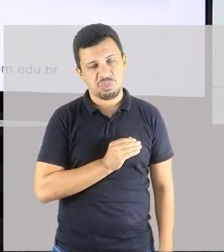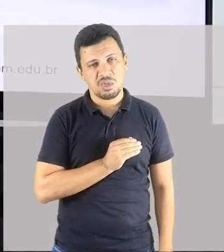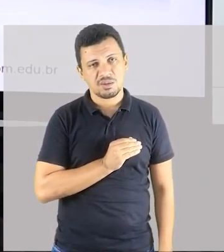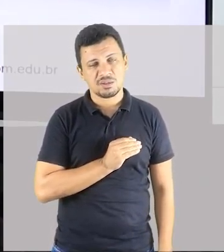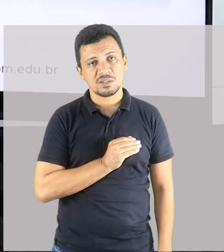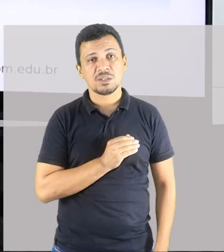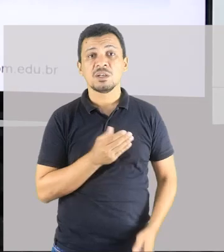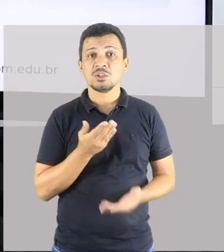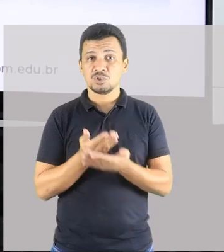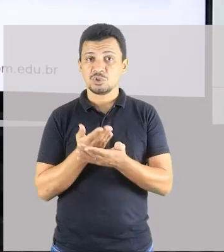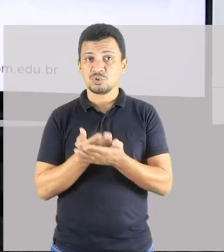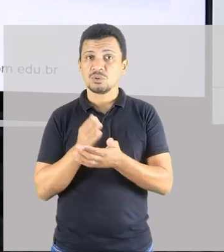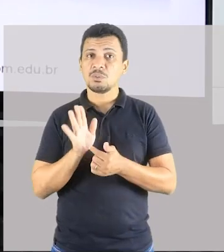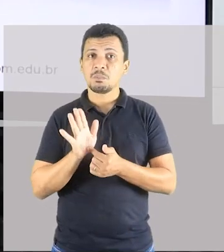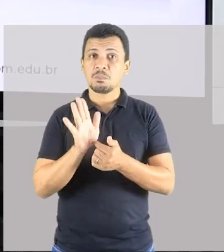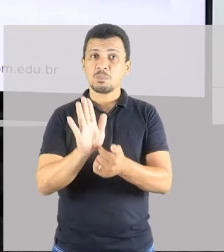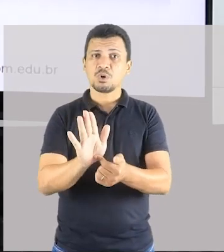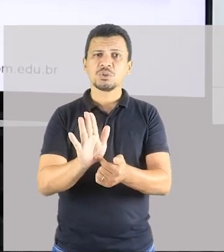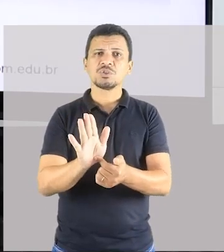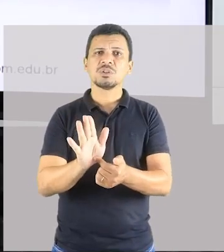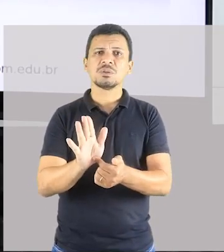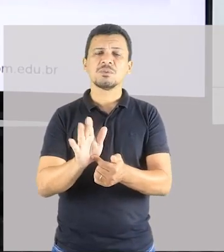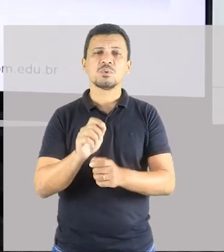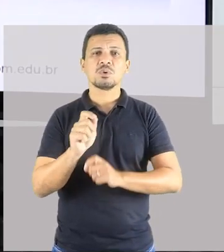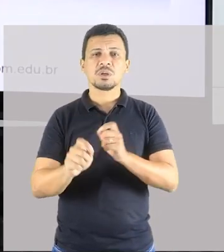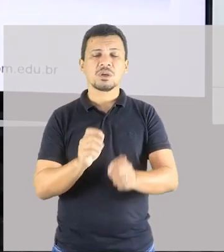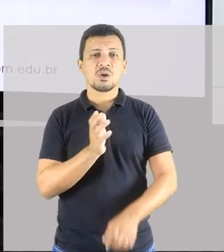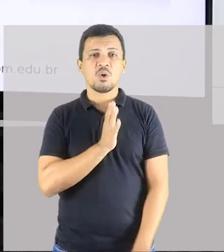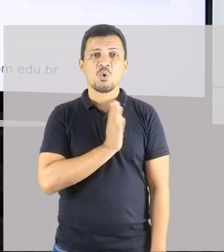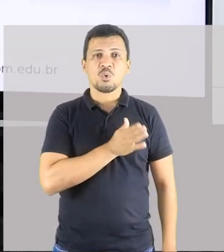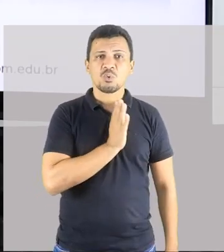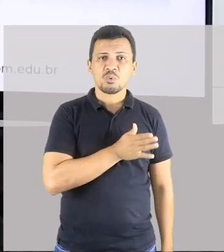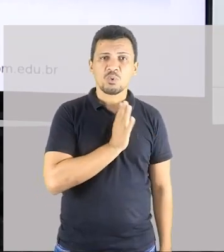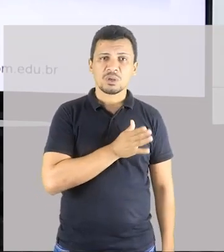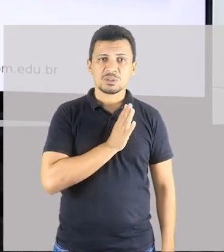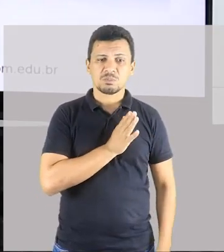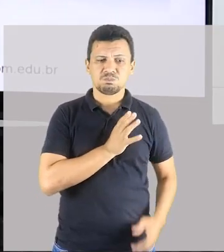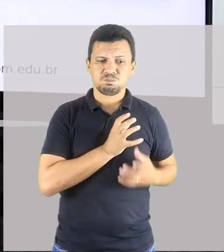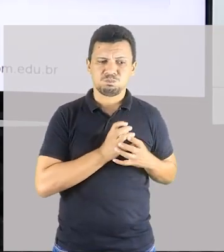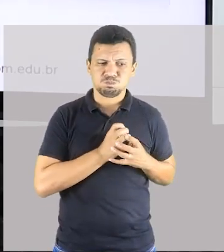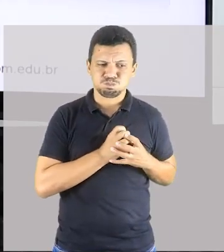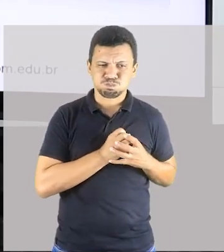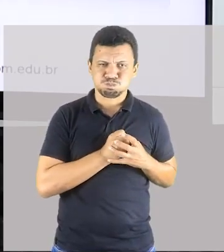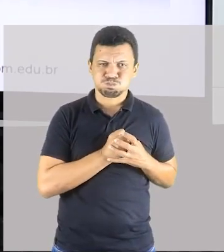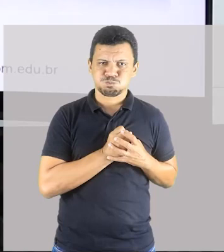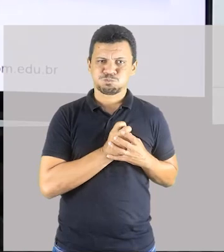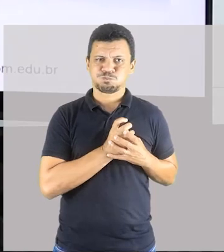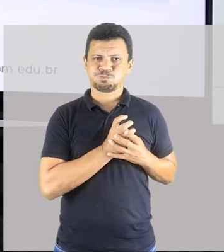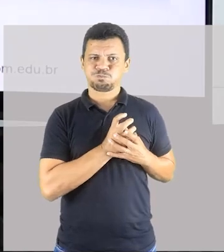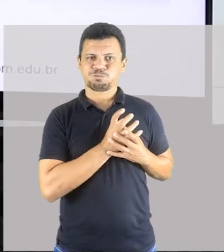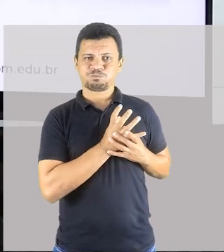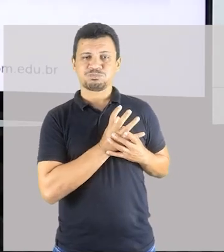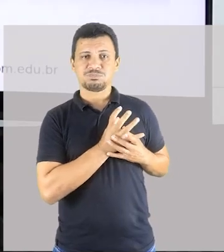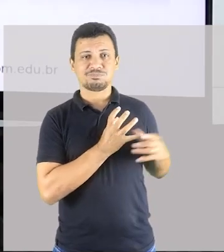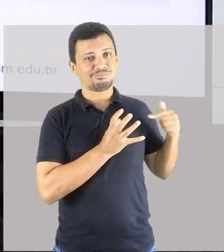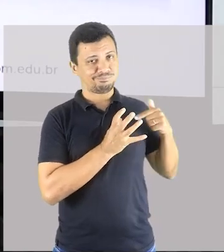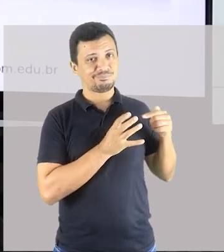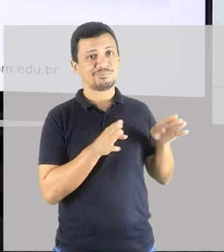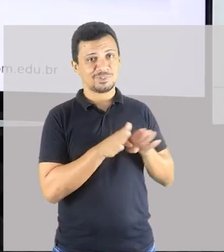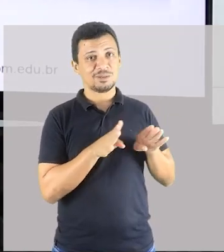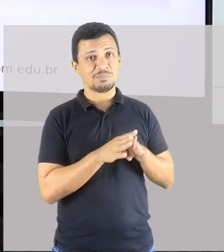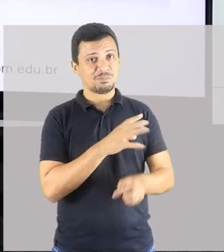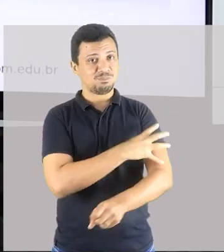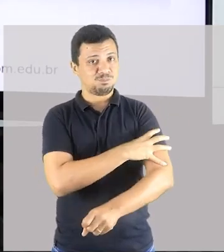existem estudos que mostram que o coração ele vai hipertrofiar também, né, porque ele é um